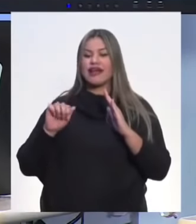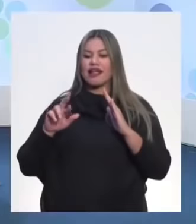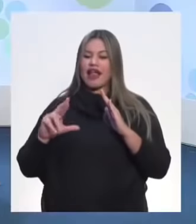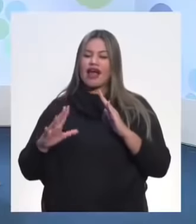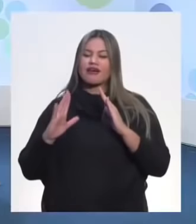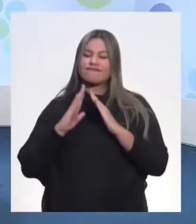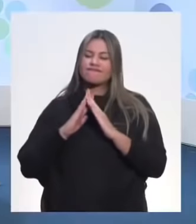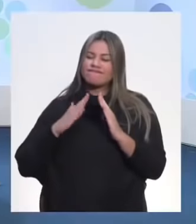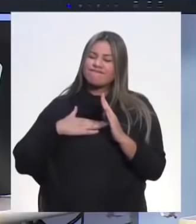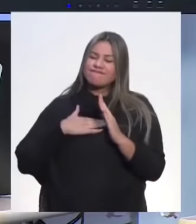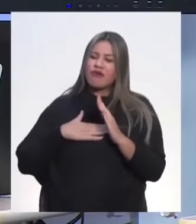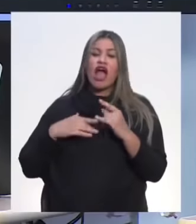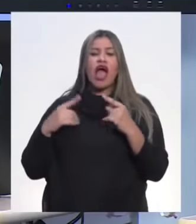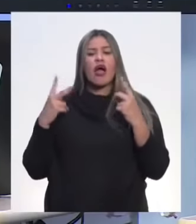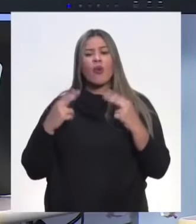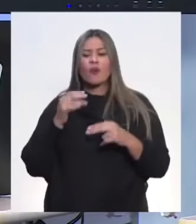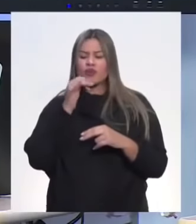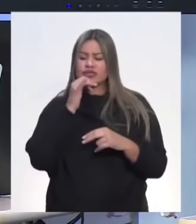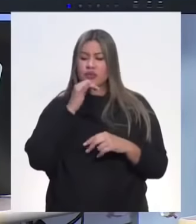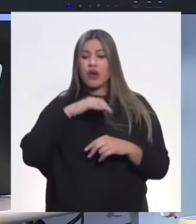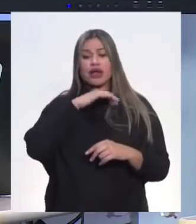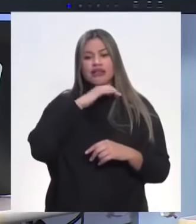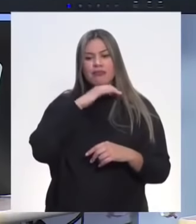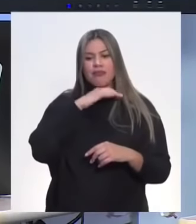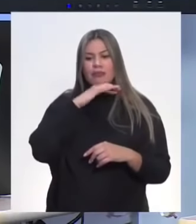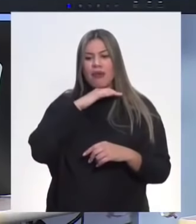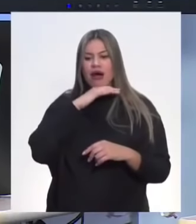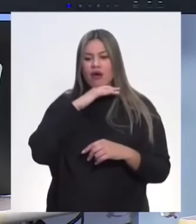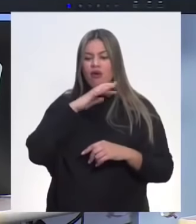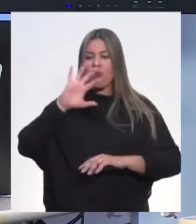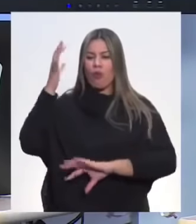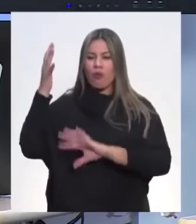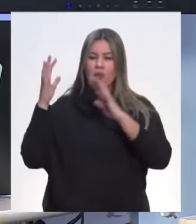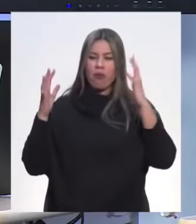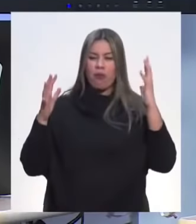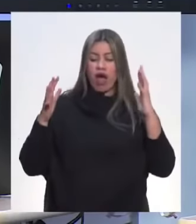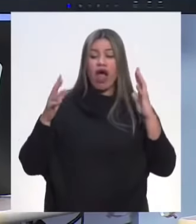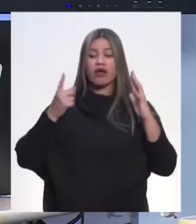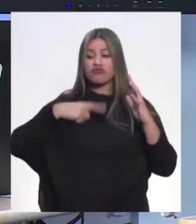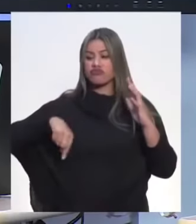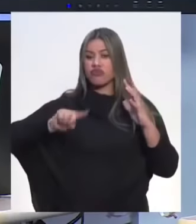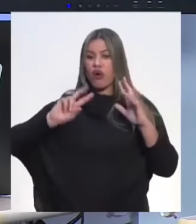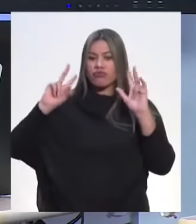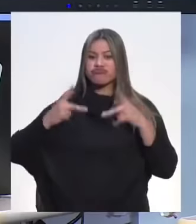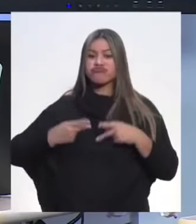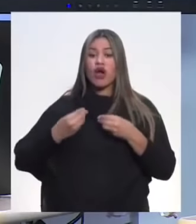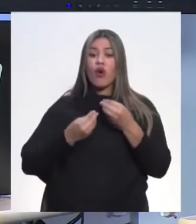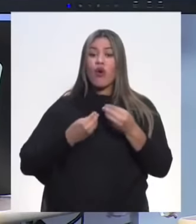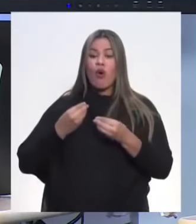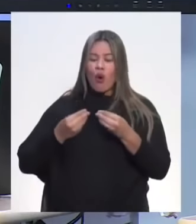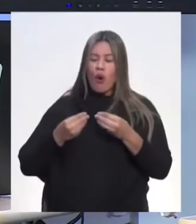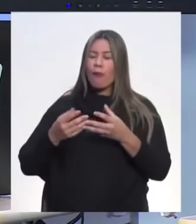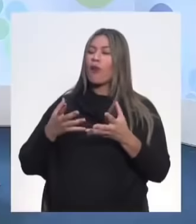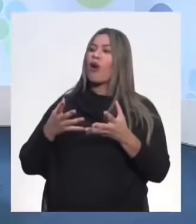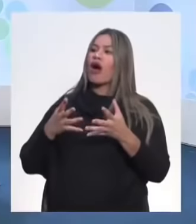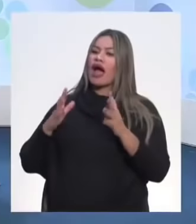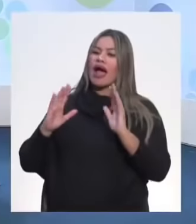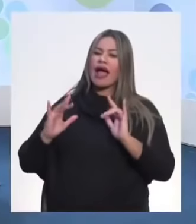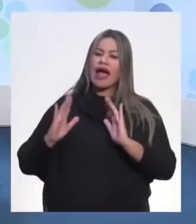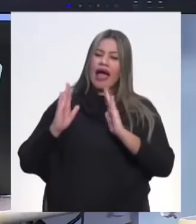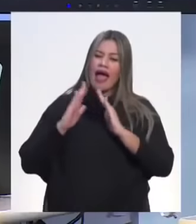animal, o habitat dele, o habitat natural. E nós construímos casas, prédios, uma cidade em torno aí das florestas, dos rios,